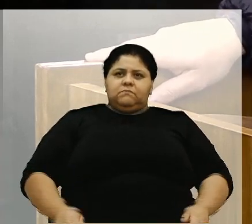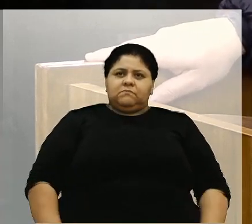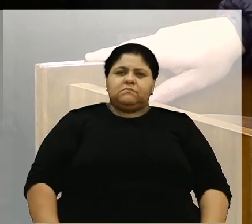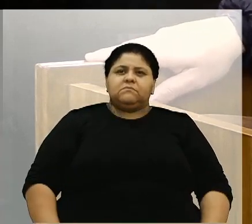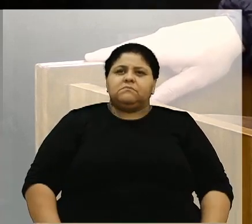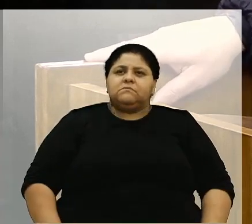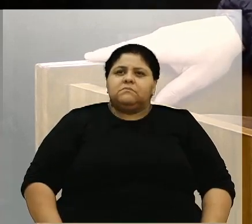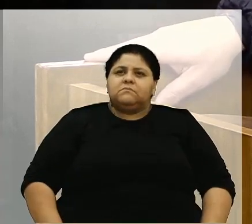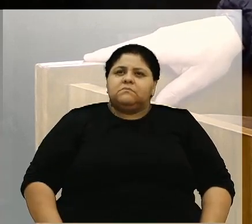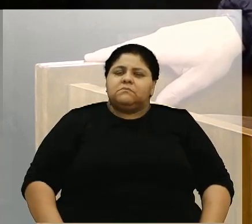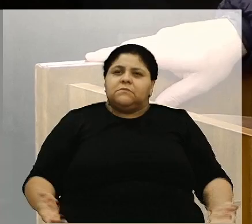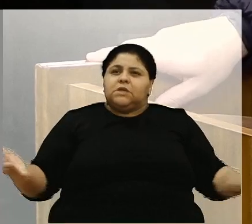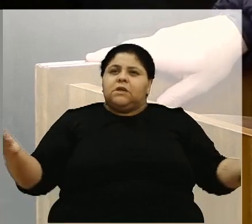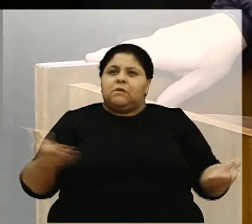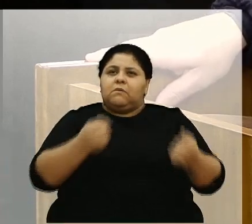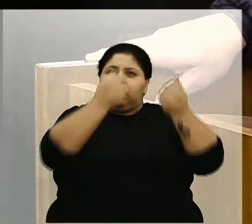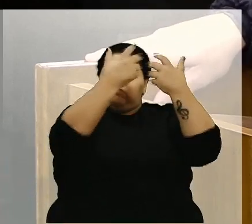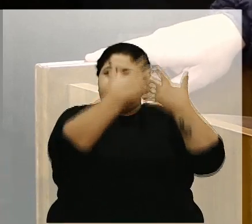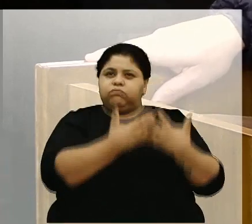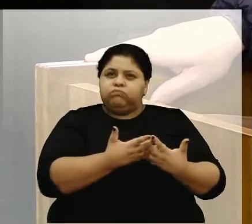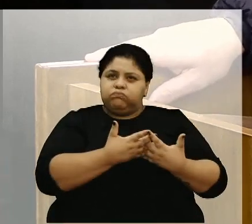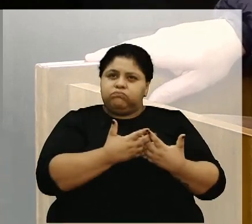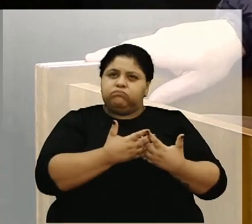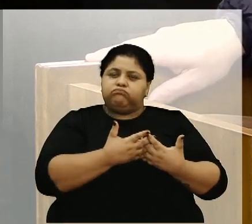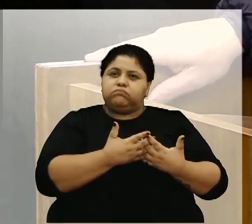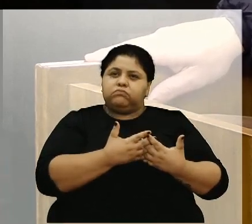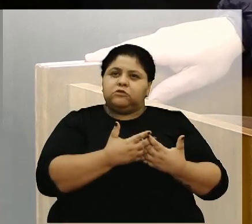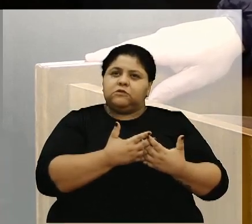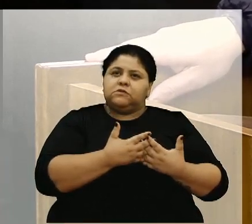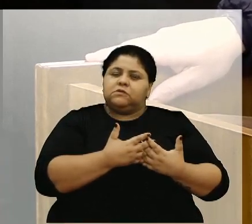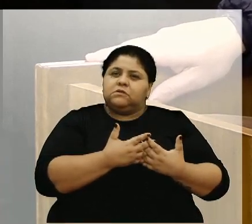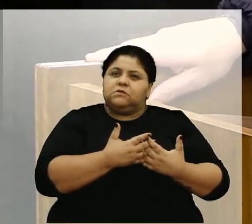um material que é em relação...